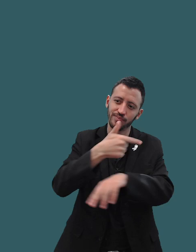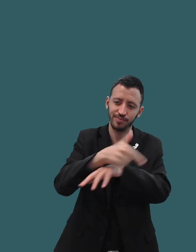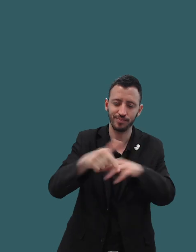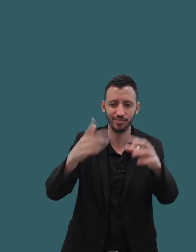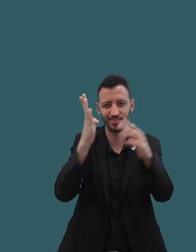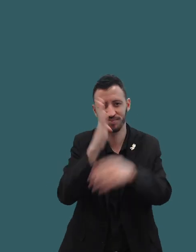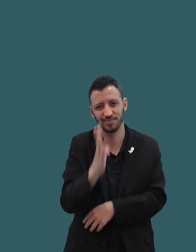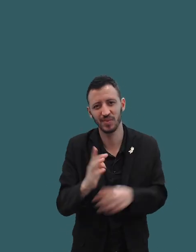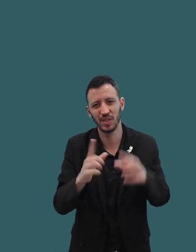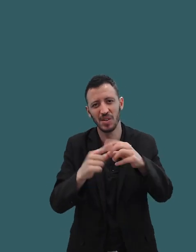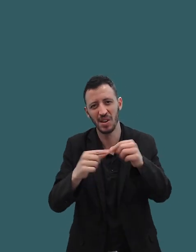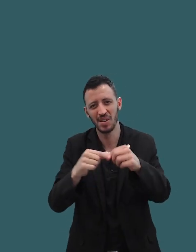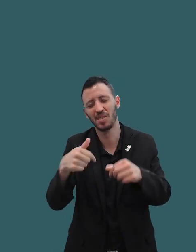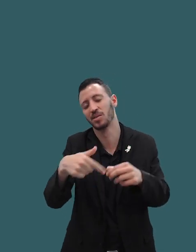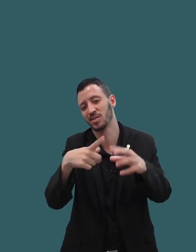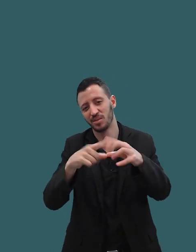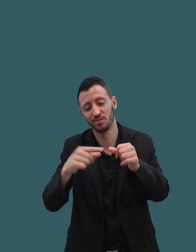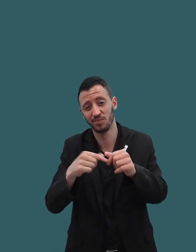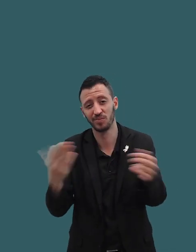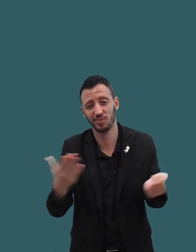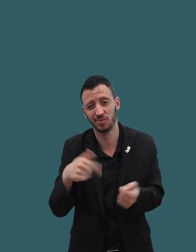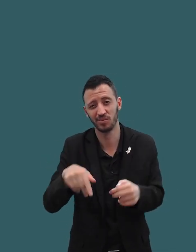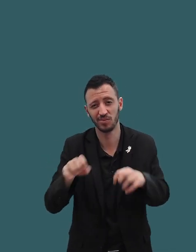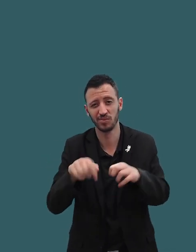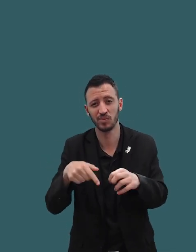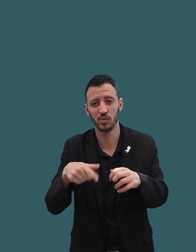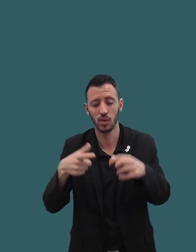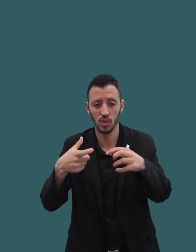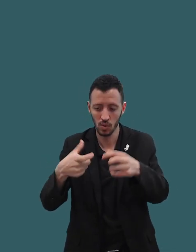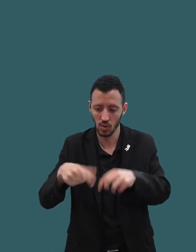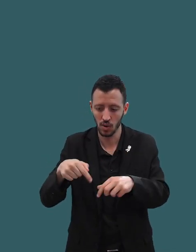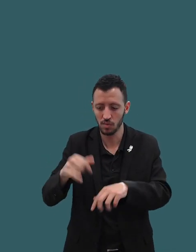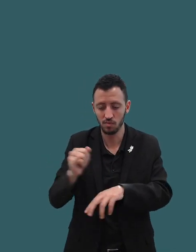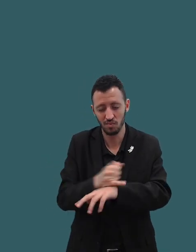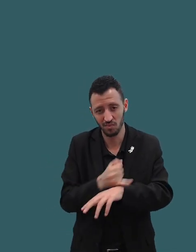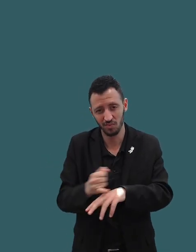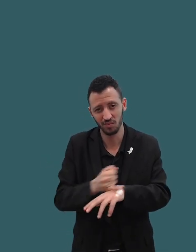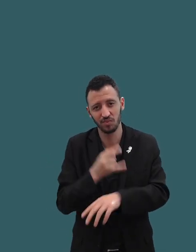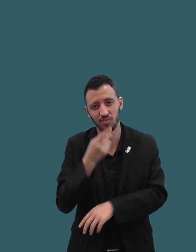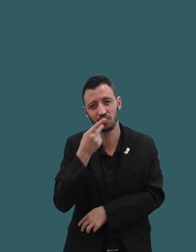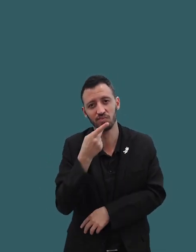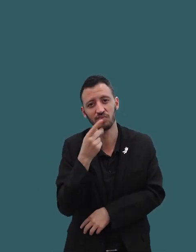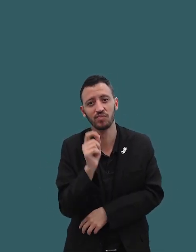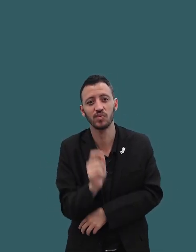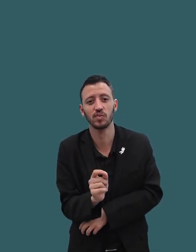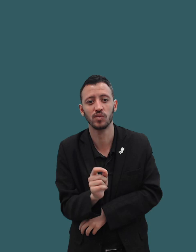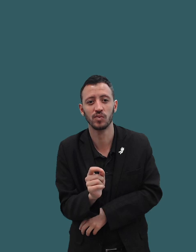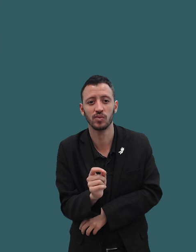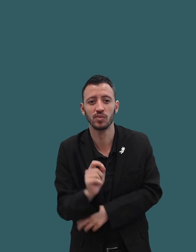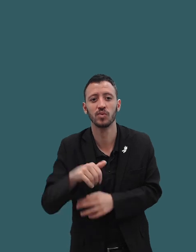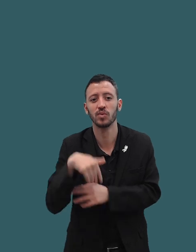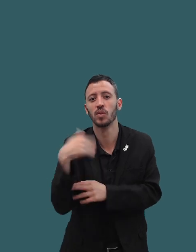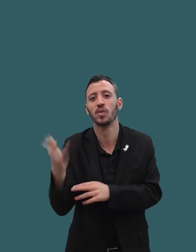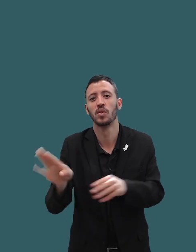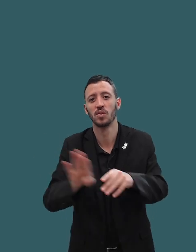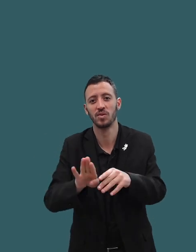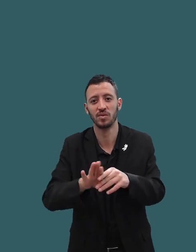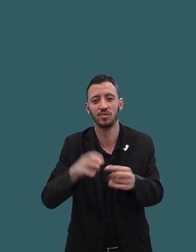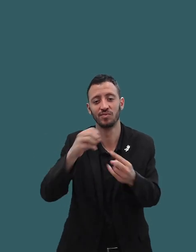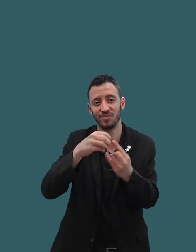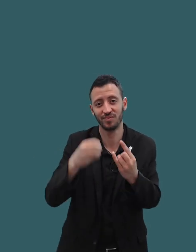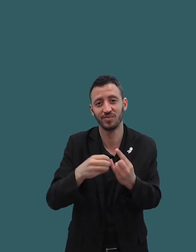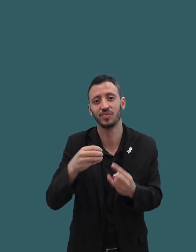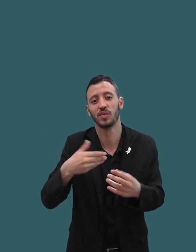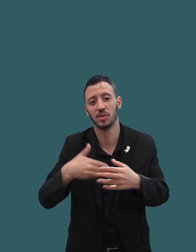outras unidades da Fiocruz, do Centro de Estudos Estratégicos, né? Então, dizer que é um prazer. E de fora da Fiocruz também,